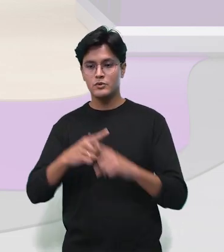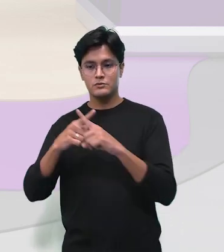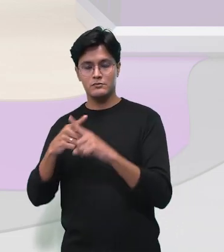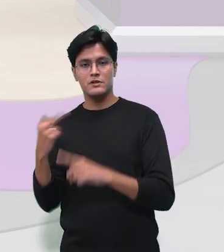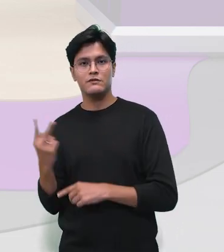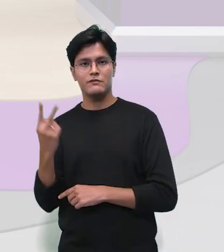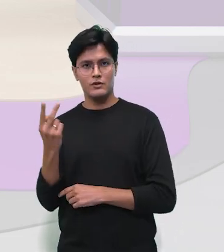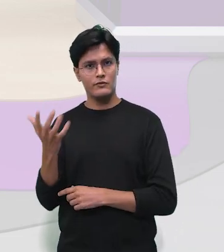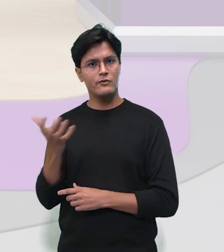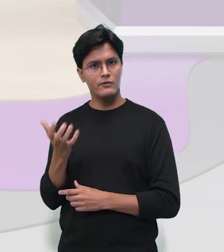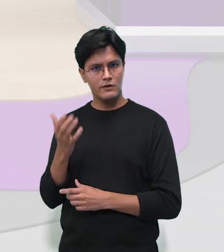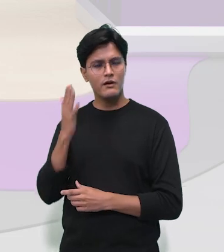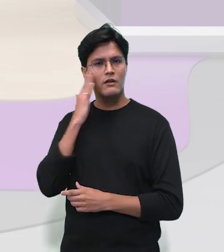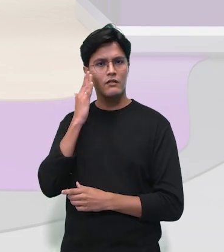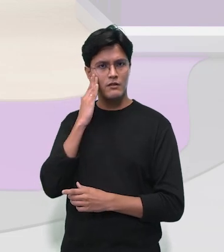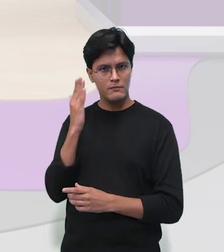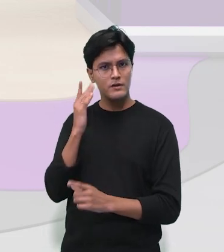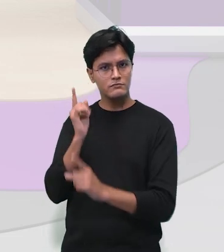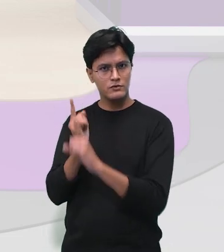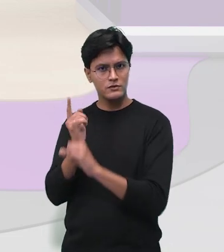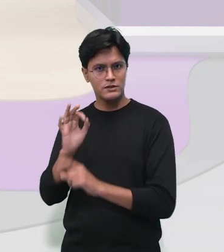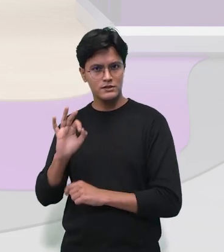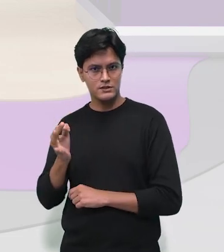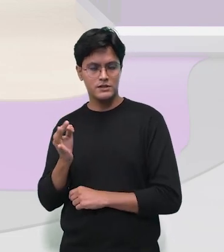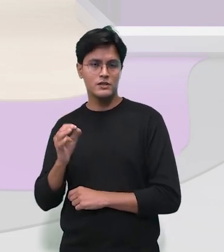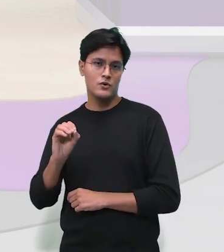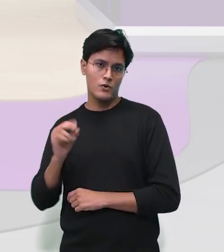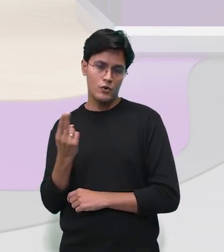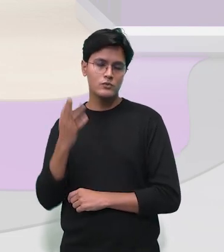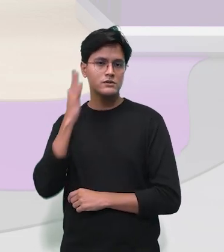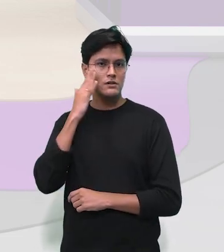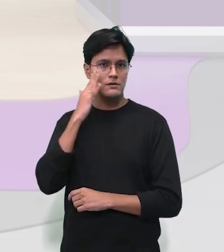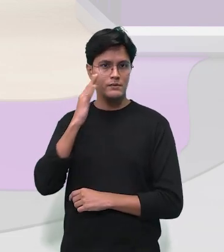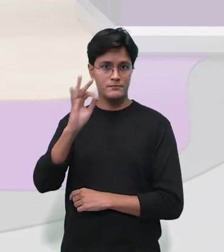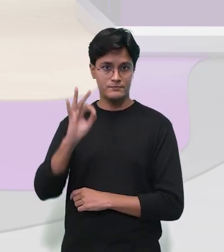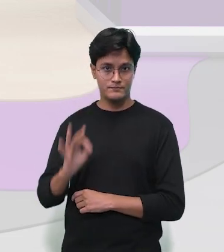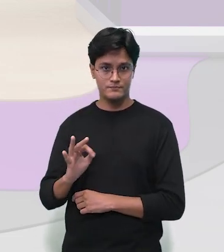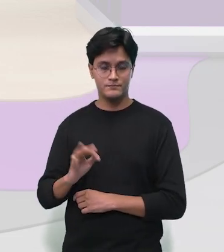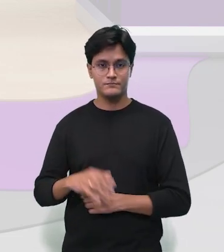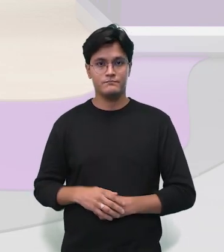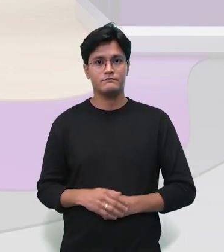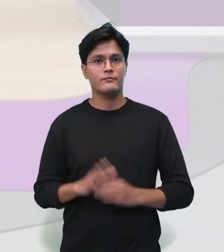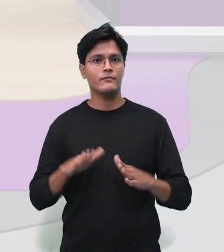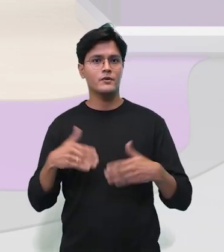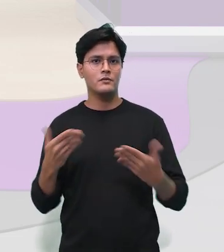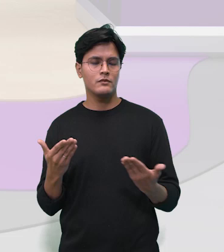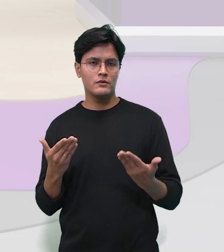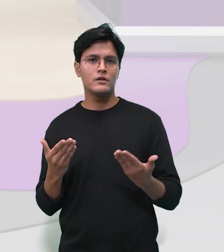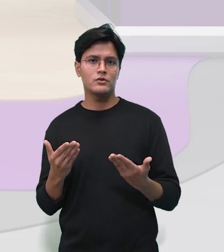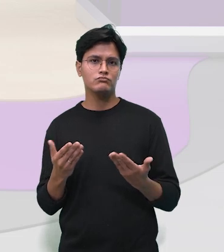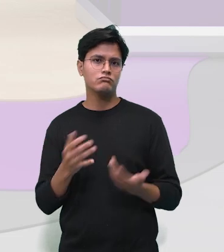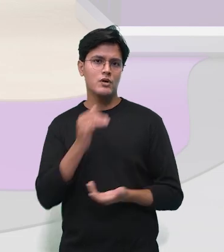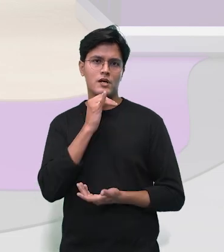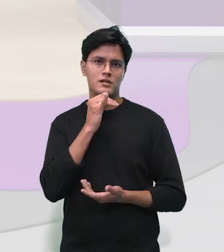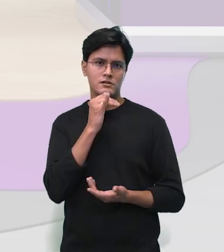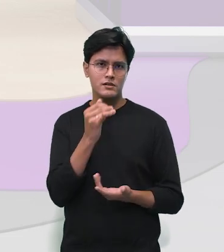encontrar ou que você quer tirar aquela porcentagem ali, tá? Então nós fizemos vários exemplos